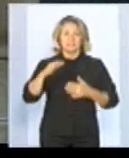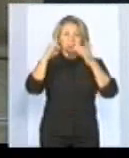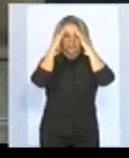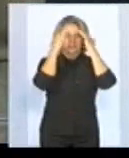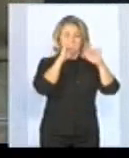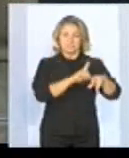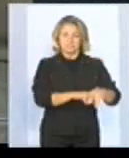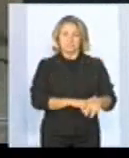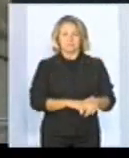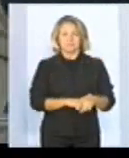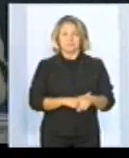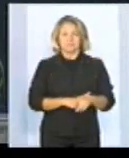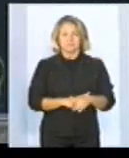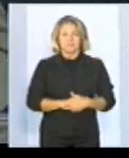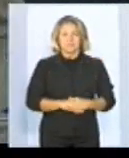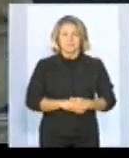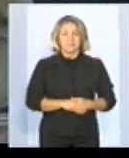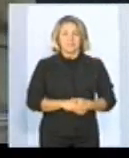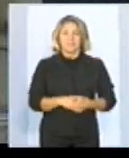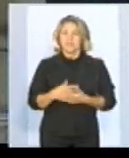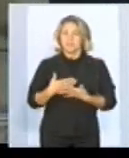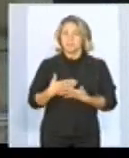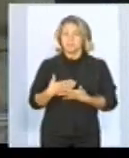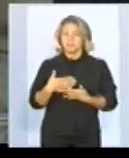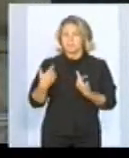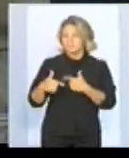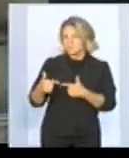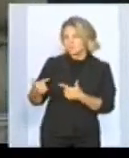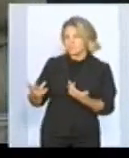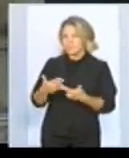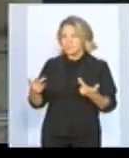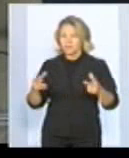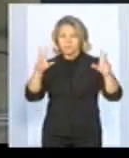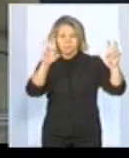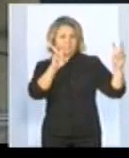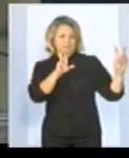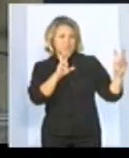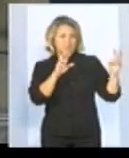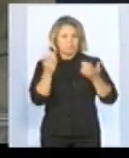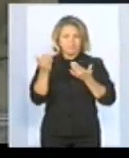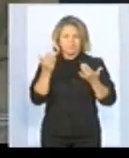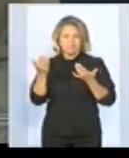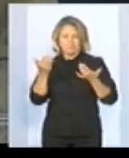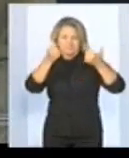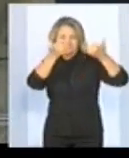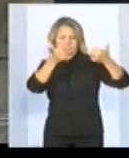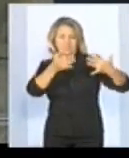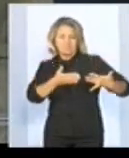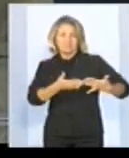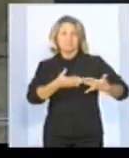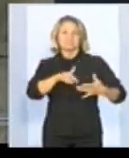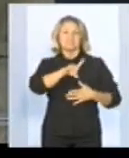Eu acho que, para trabalhar essa discussão em tipo de questão que está sendo tratada dentro da